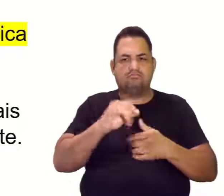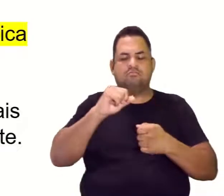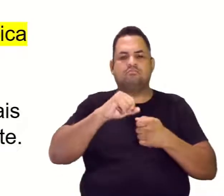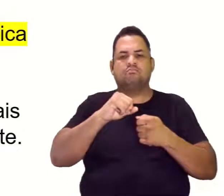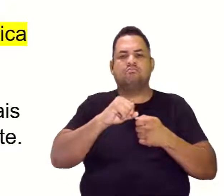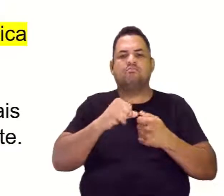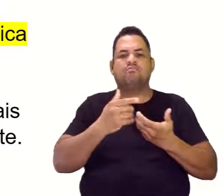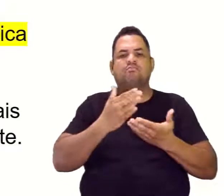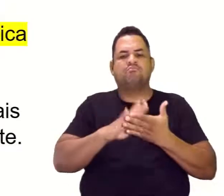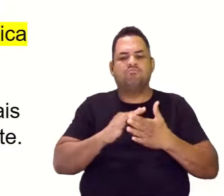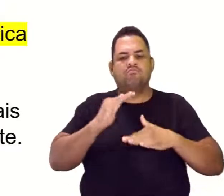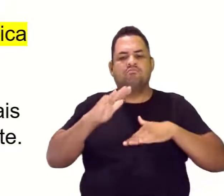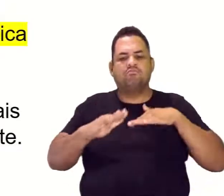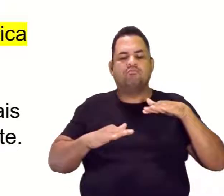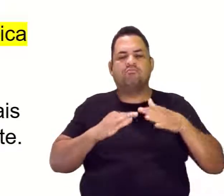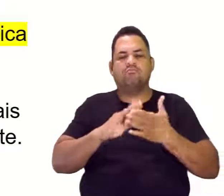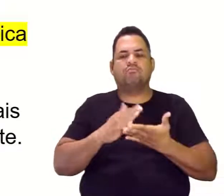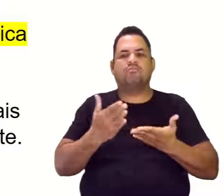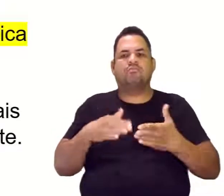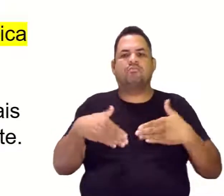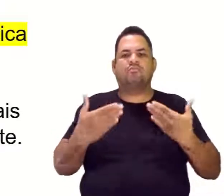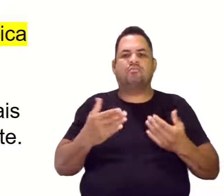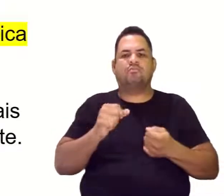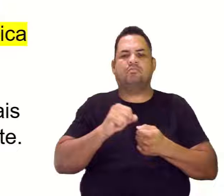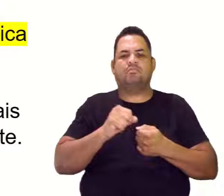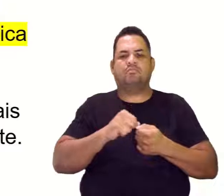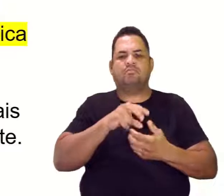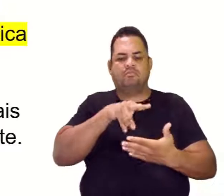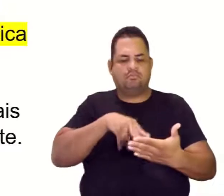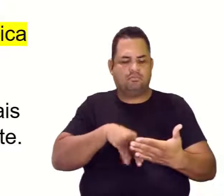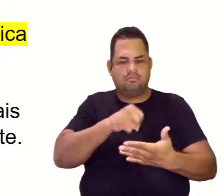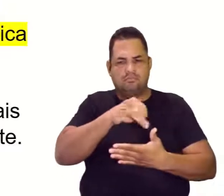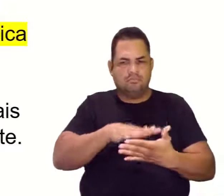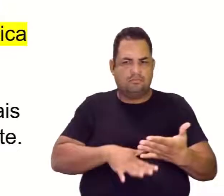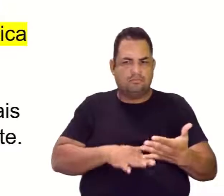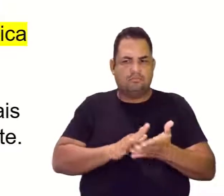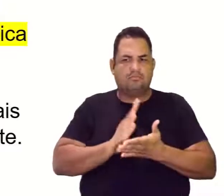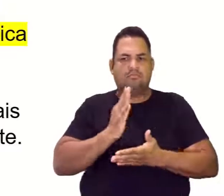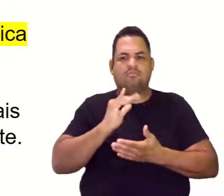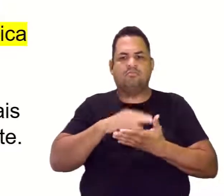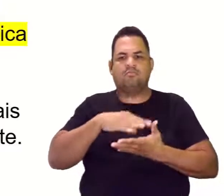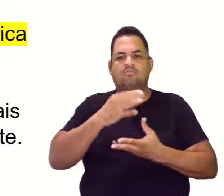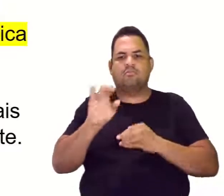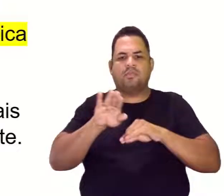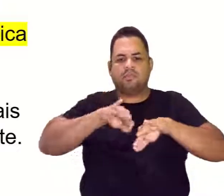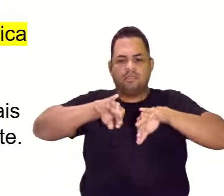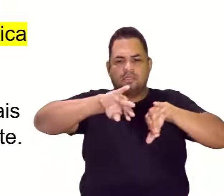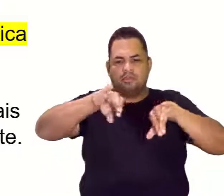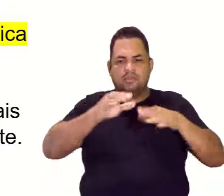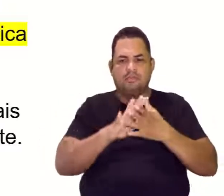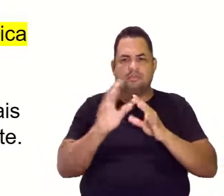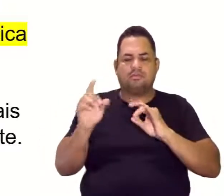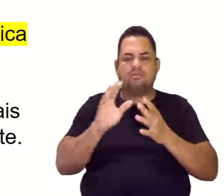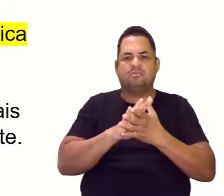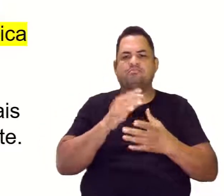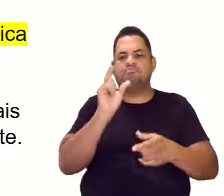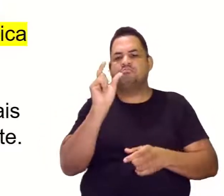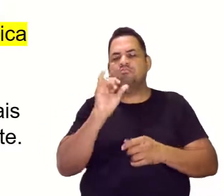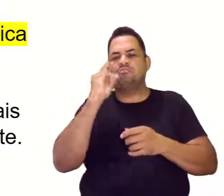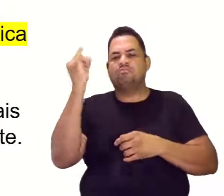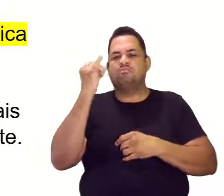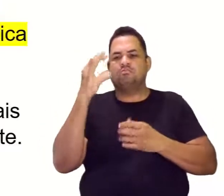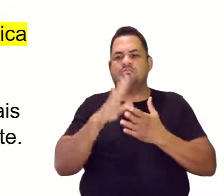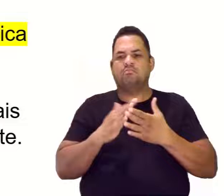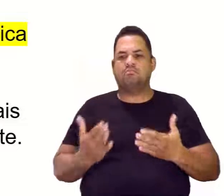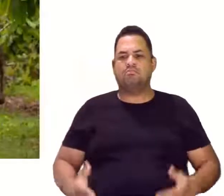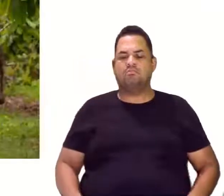fazendo aos poucos, já à medida que você vai fazendo a leitura da questão, você já vai tirando aí quem são as palavras-chave e tudo mais,